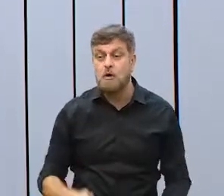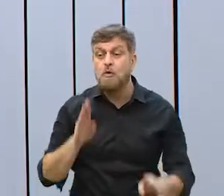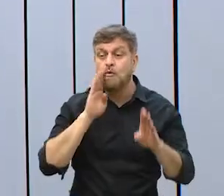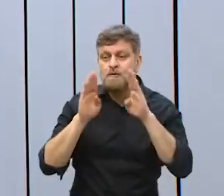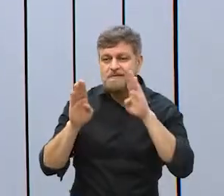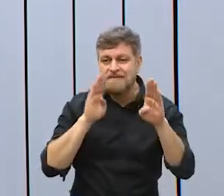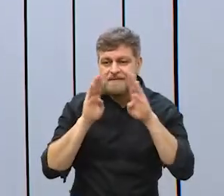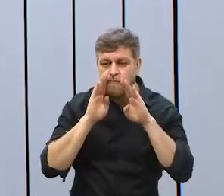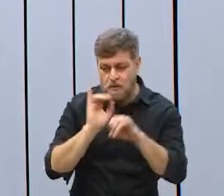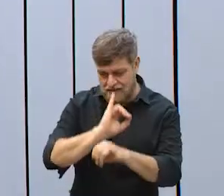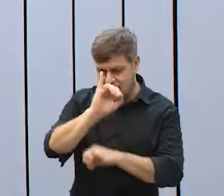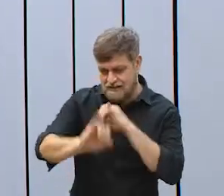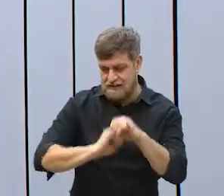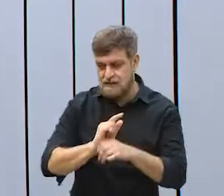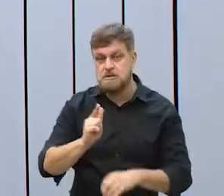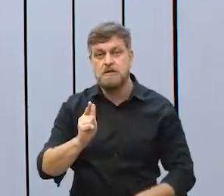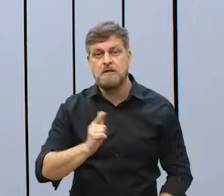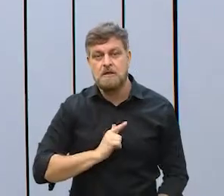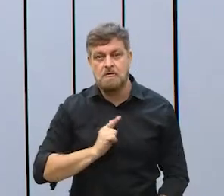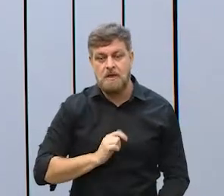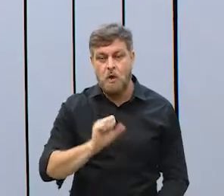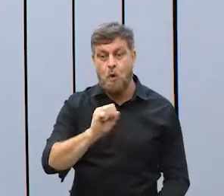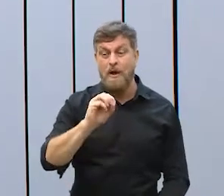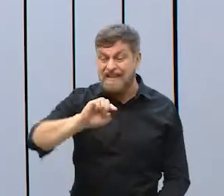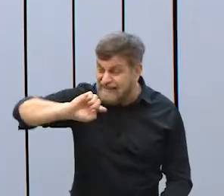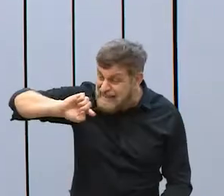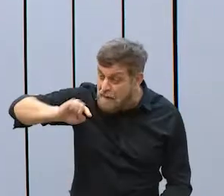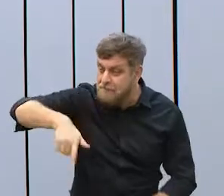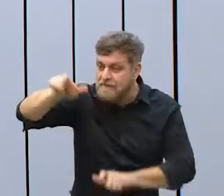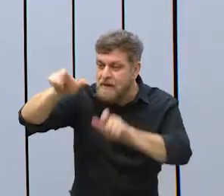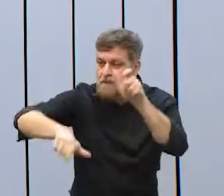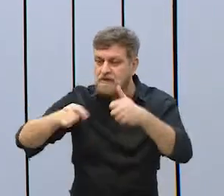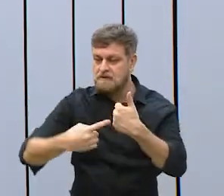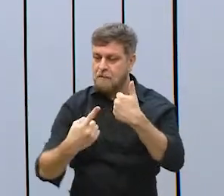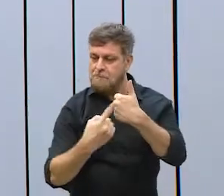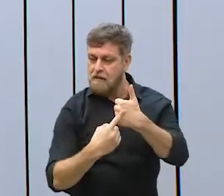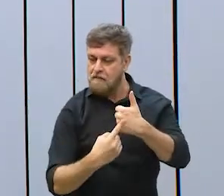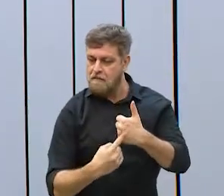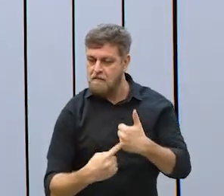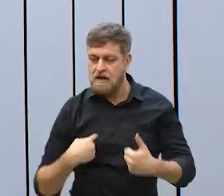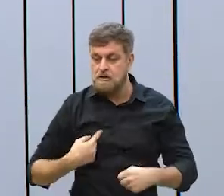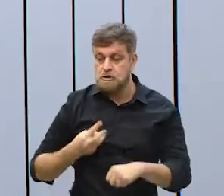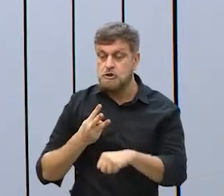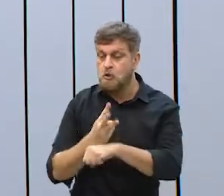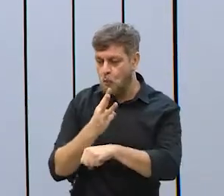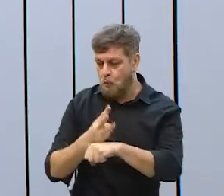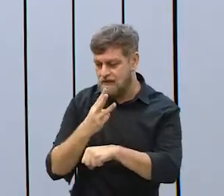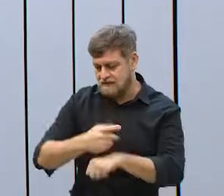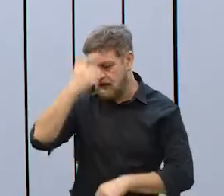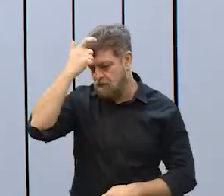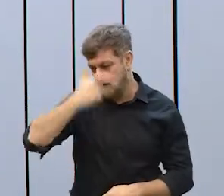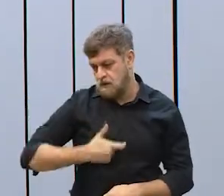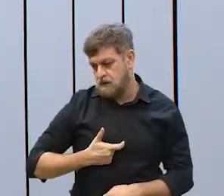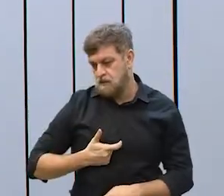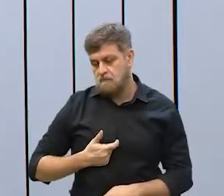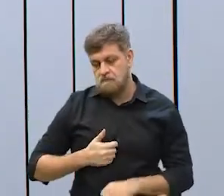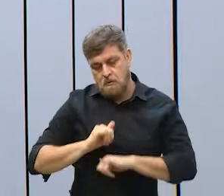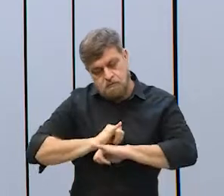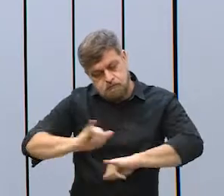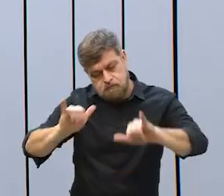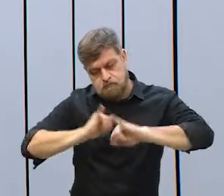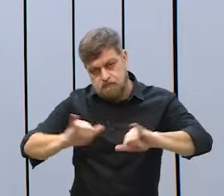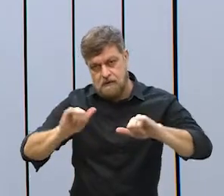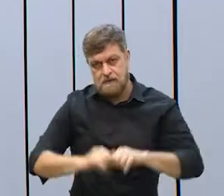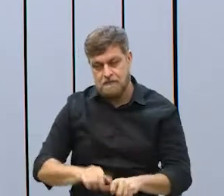Facebook da internet. Ela tem lá 80 mil seguidores, então a gente faz esse atendimento via WhatsApp. Então eu vou passar em cima desse tipo